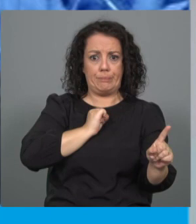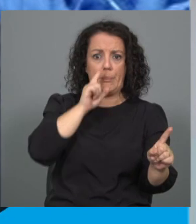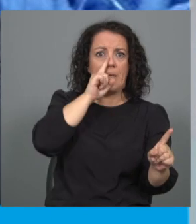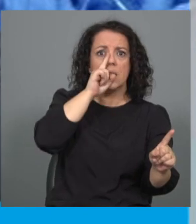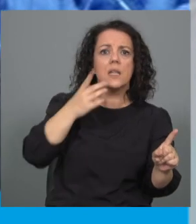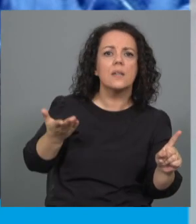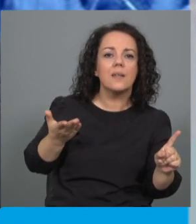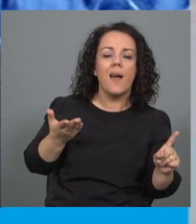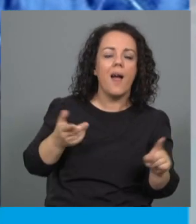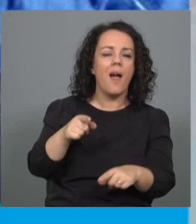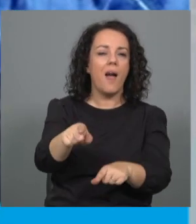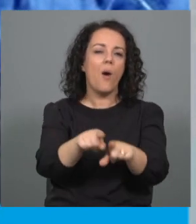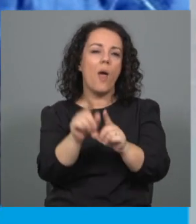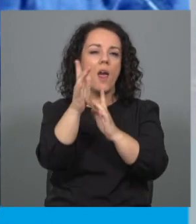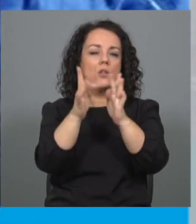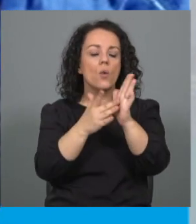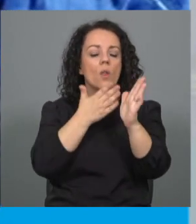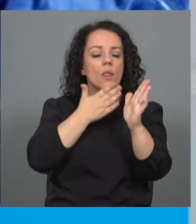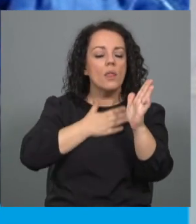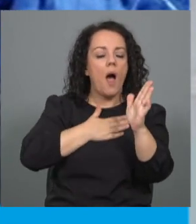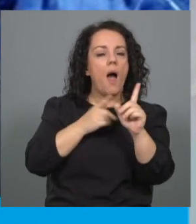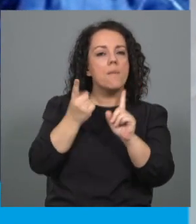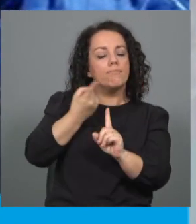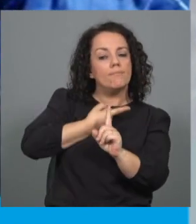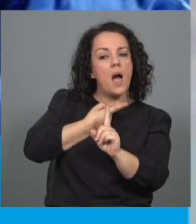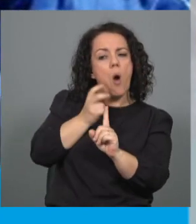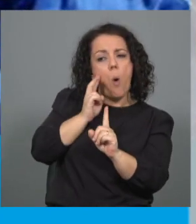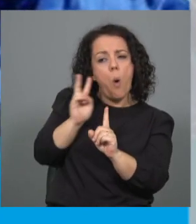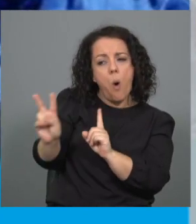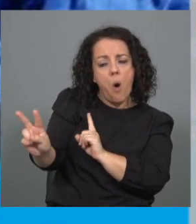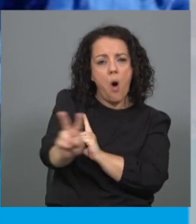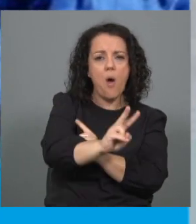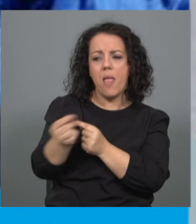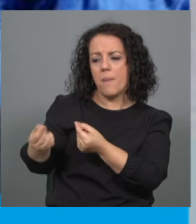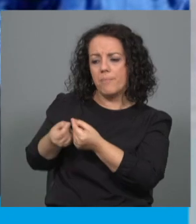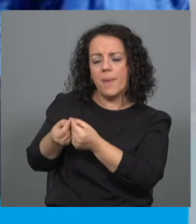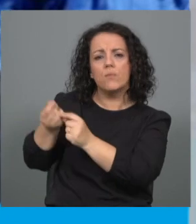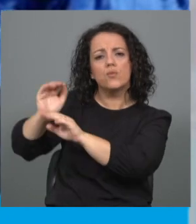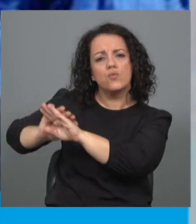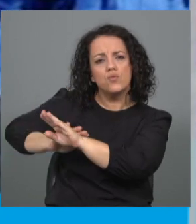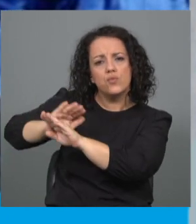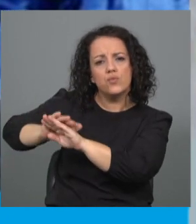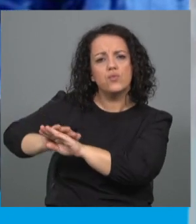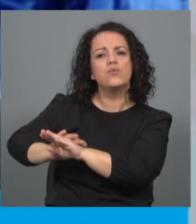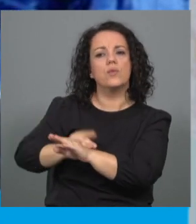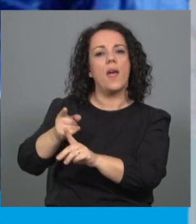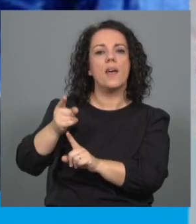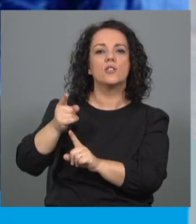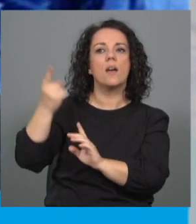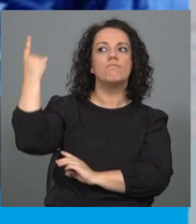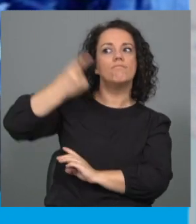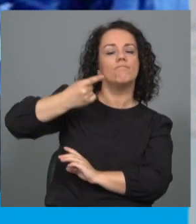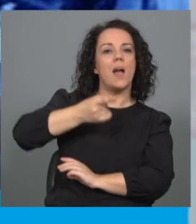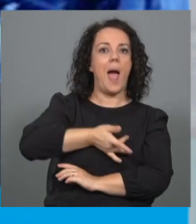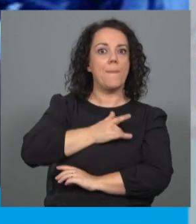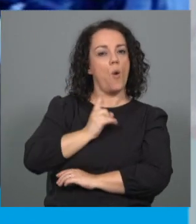Jesus remete-nos para este olhar de proximidade e de compaixão perante o irmão. E isto é realizar o mandamento do amor. E